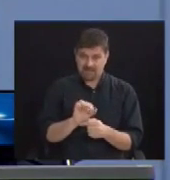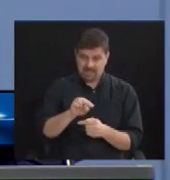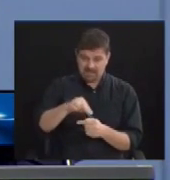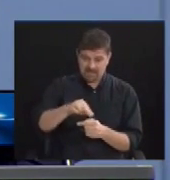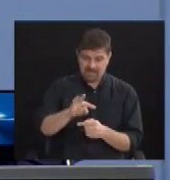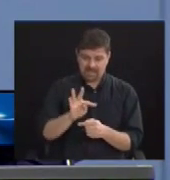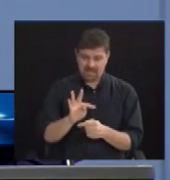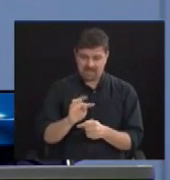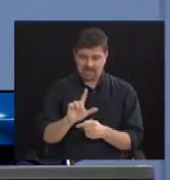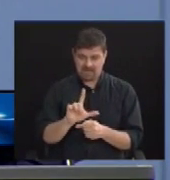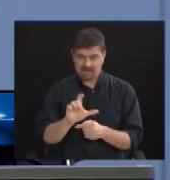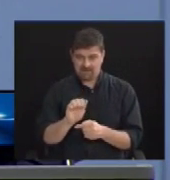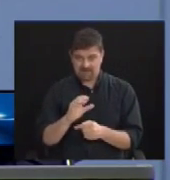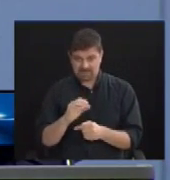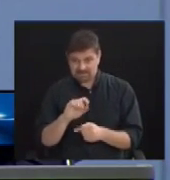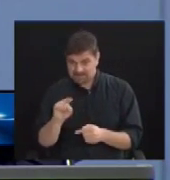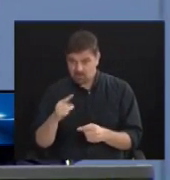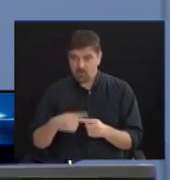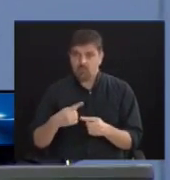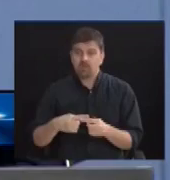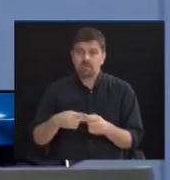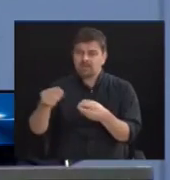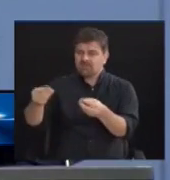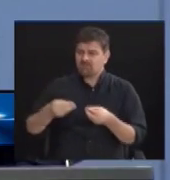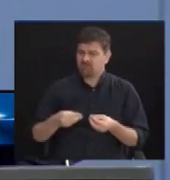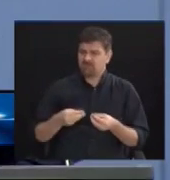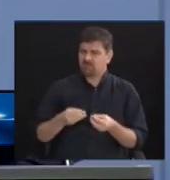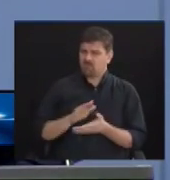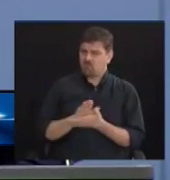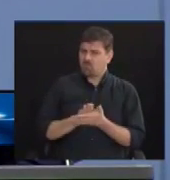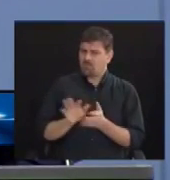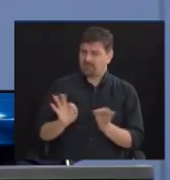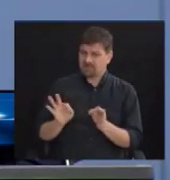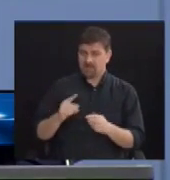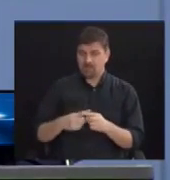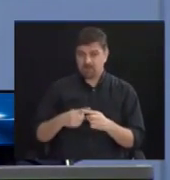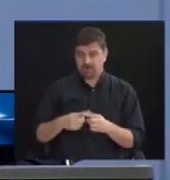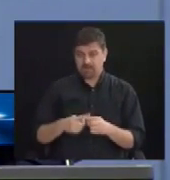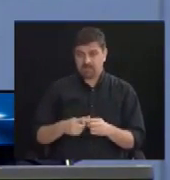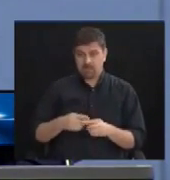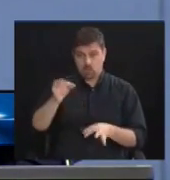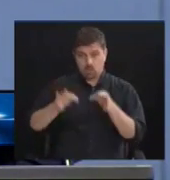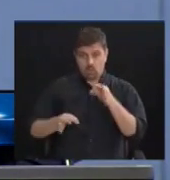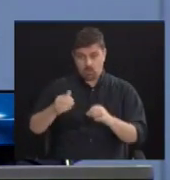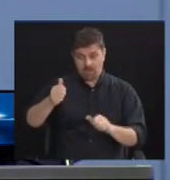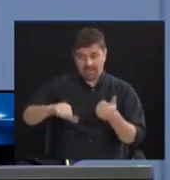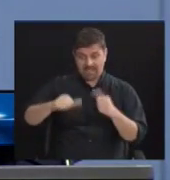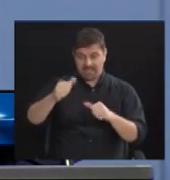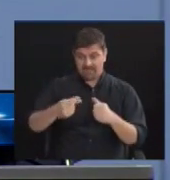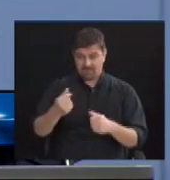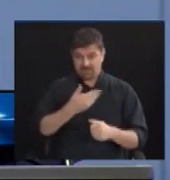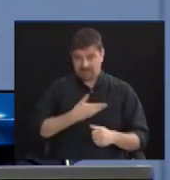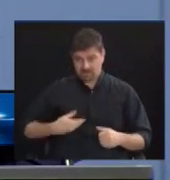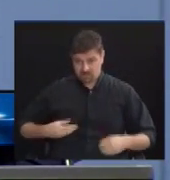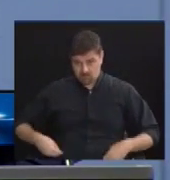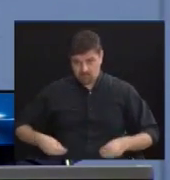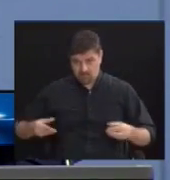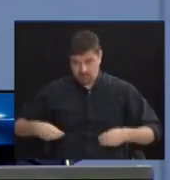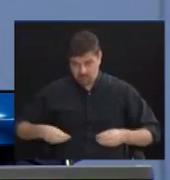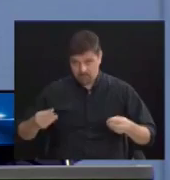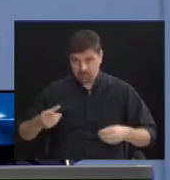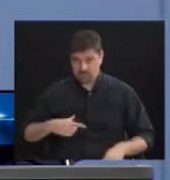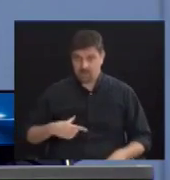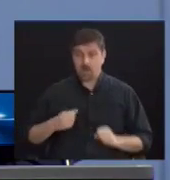tem nenhuma mudança é porque o tribunal de contas vereador cirilo assim o exige periodicamente que se faz então mesmo não tem alteração da planta